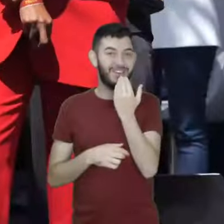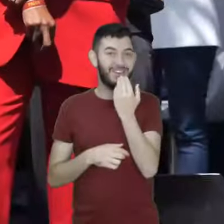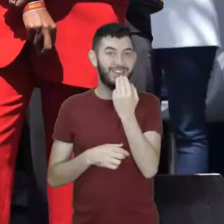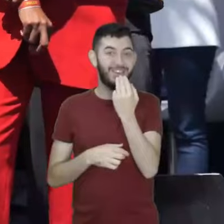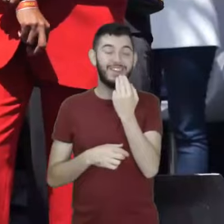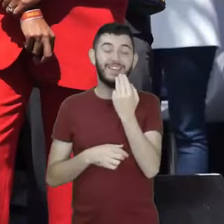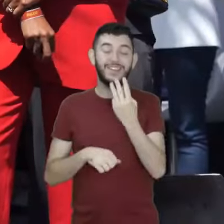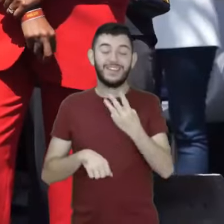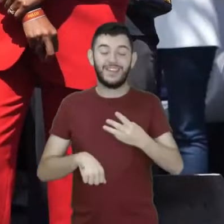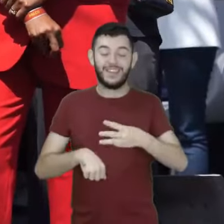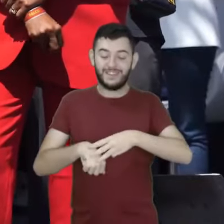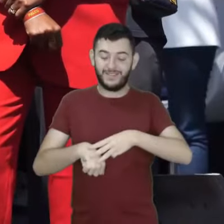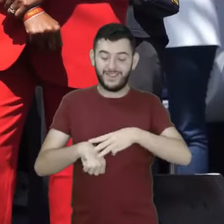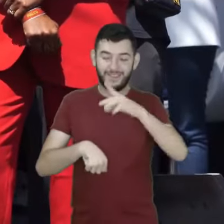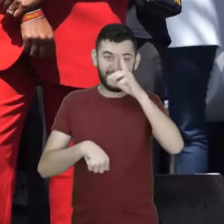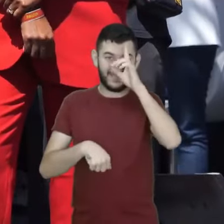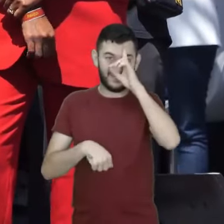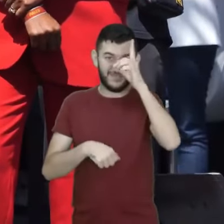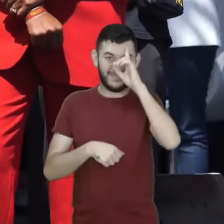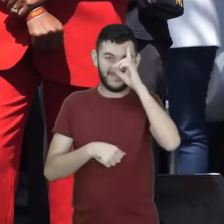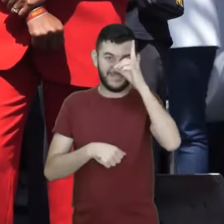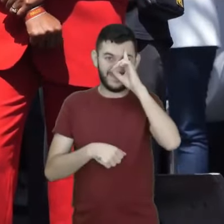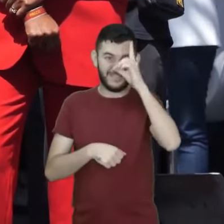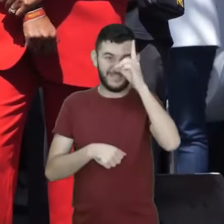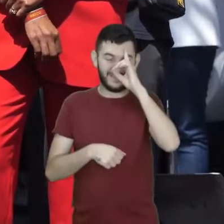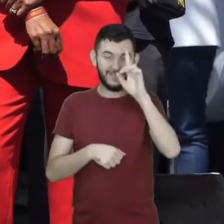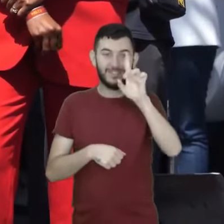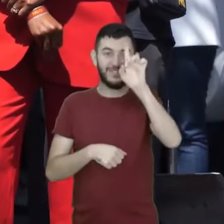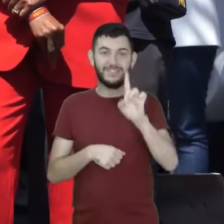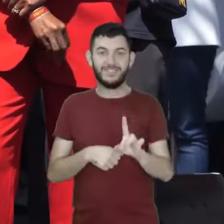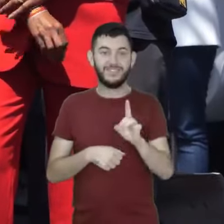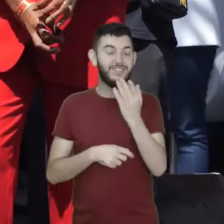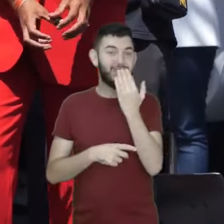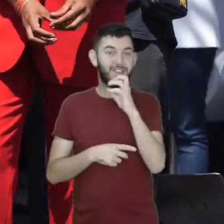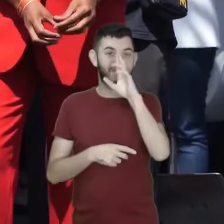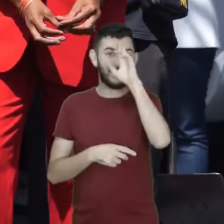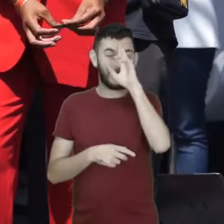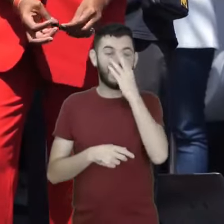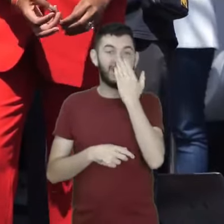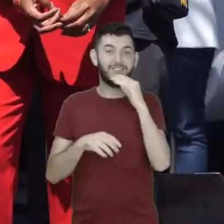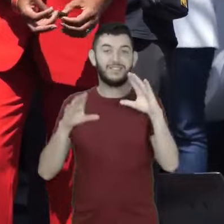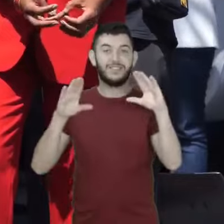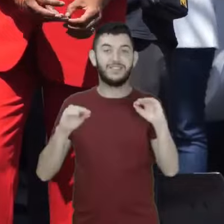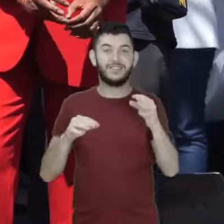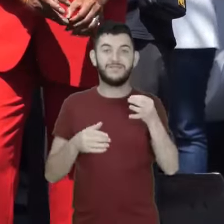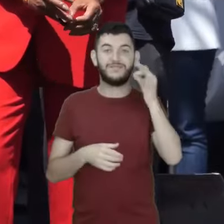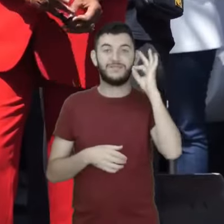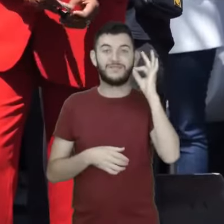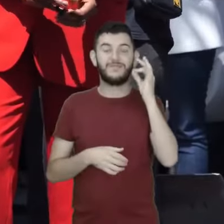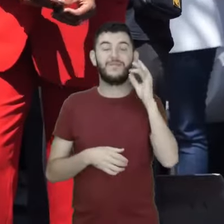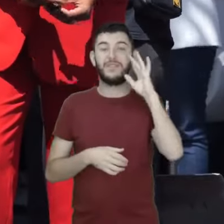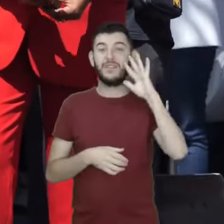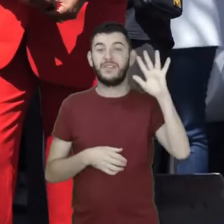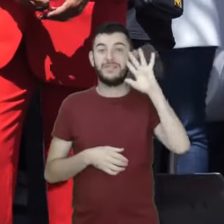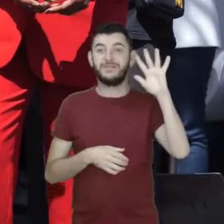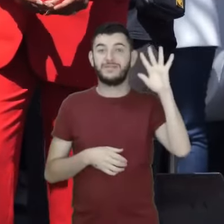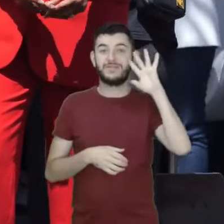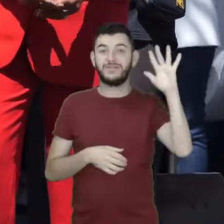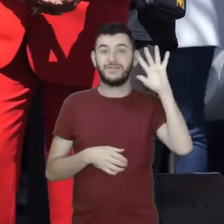almoçar, jantar e tomar café, o direito de sonhar com a universidade, o direito de sonhar com uma